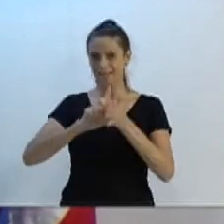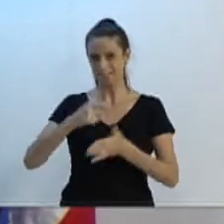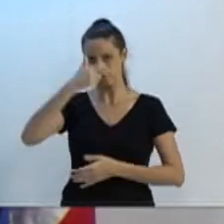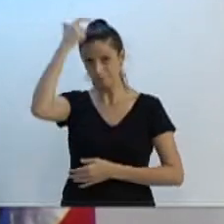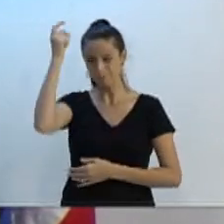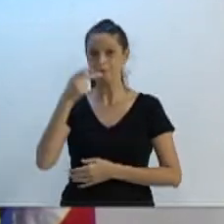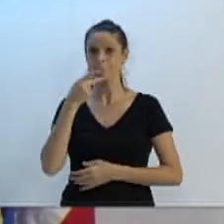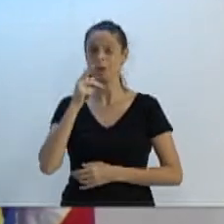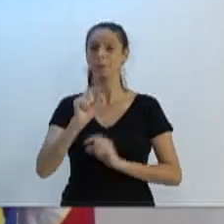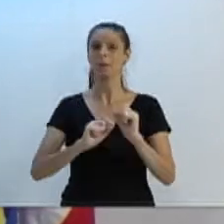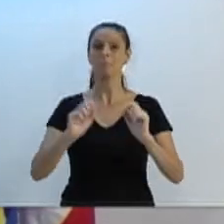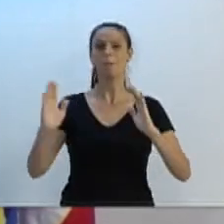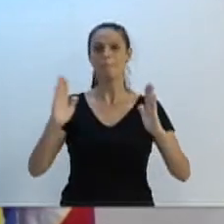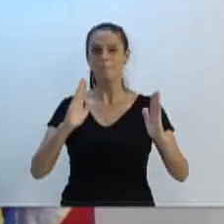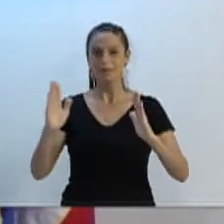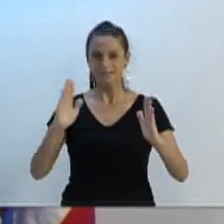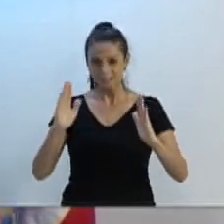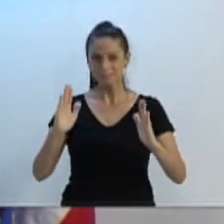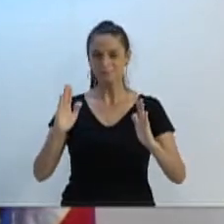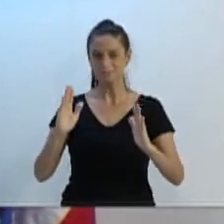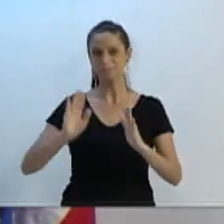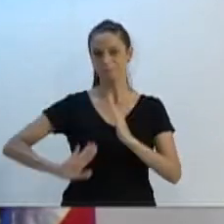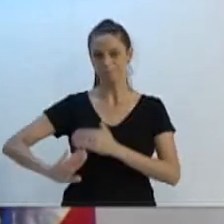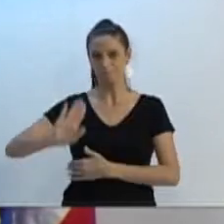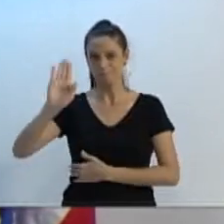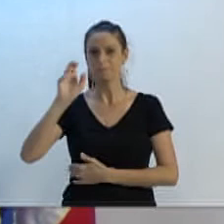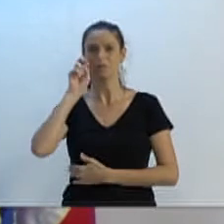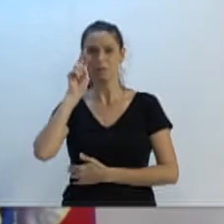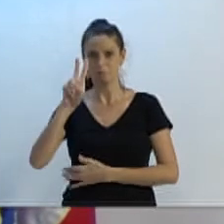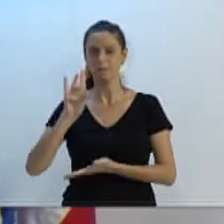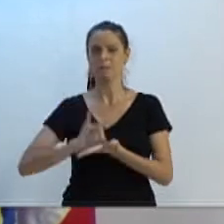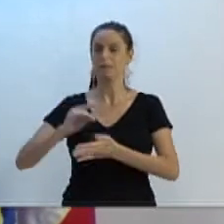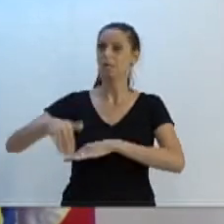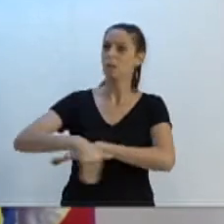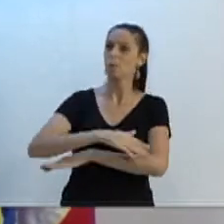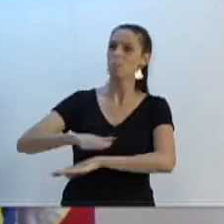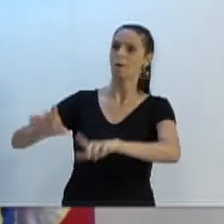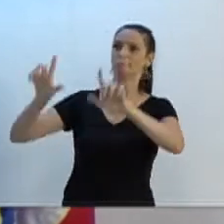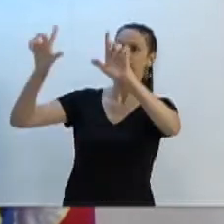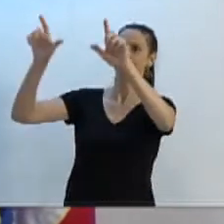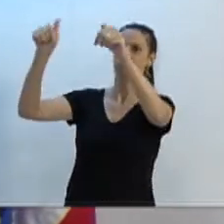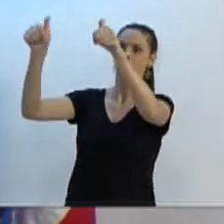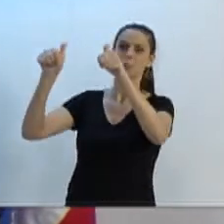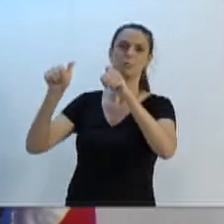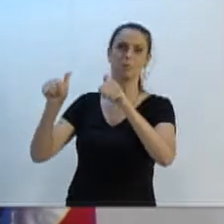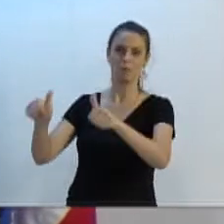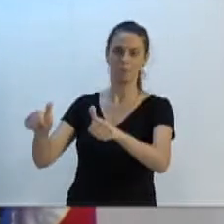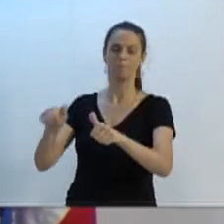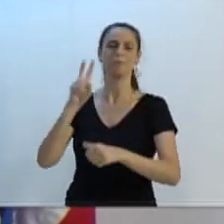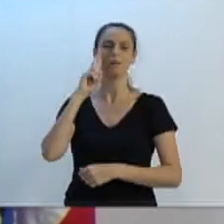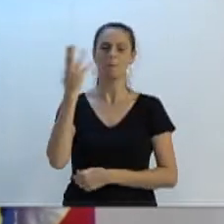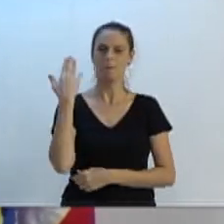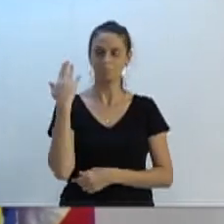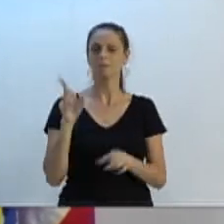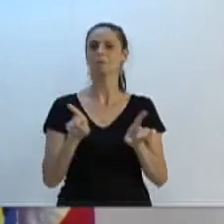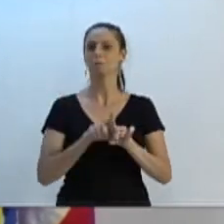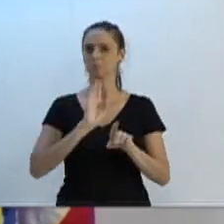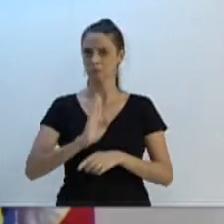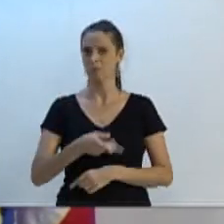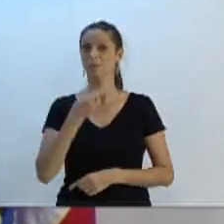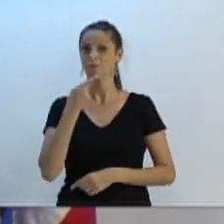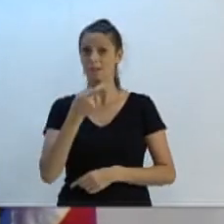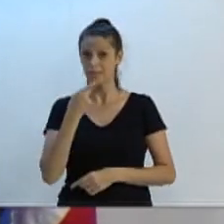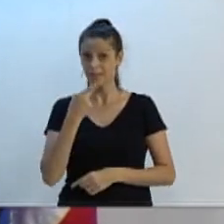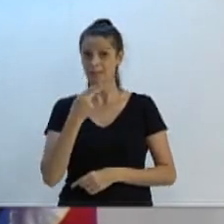eleitoral efetivamente ver aqui pelas ruas de uma cidade esse altidore já falei aqui numa outra oportunidade que